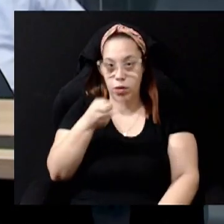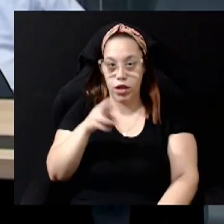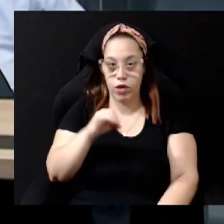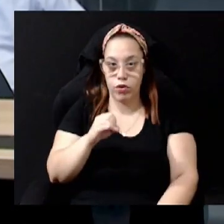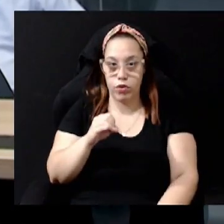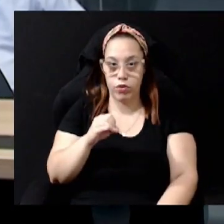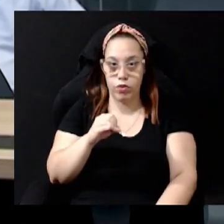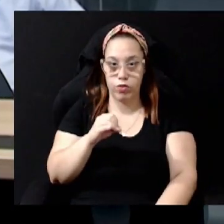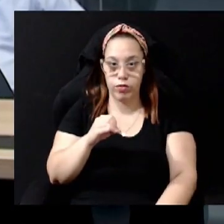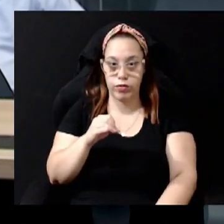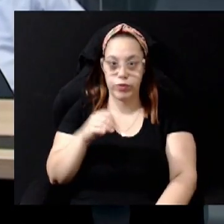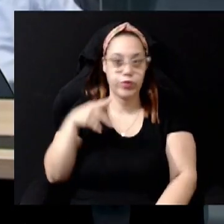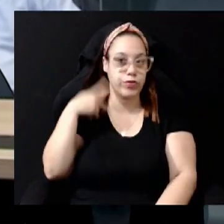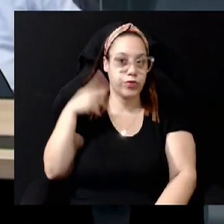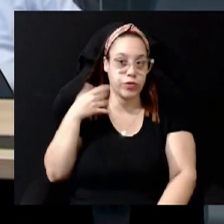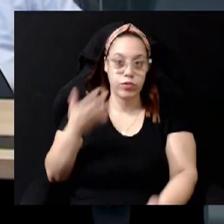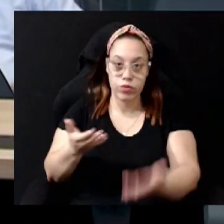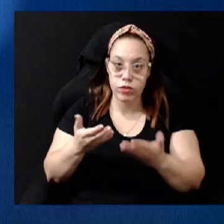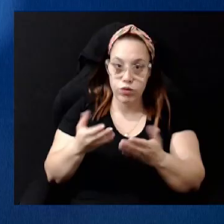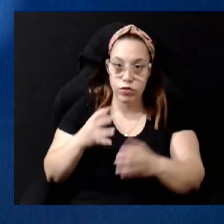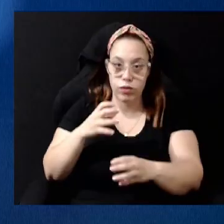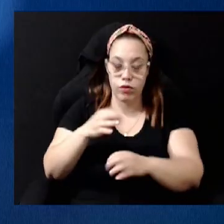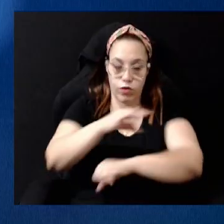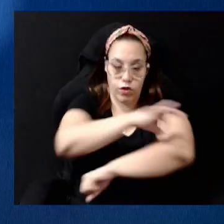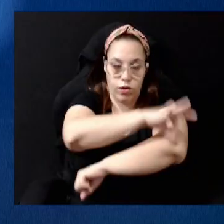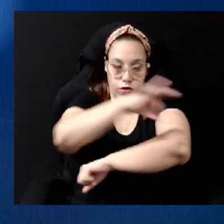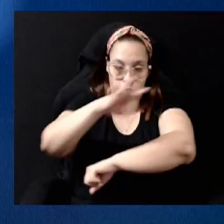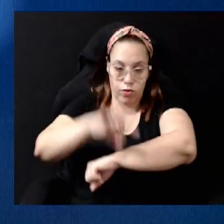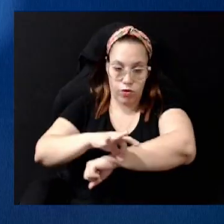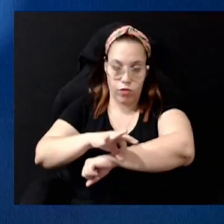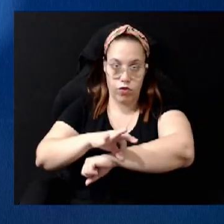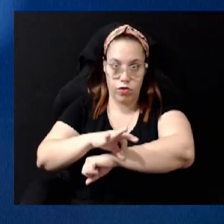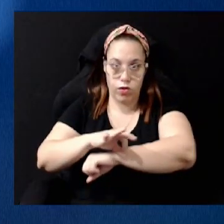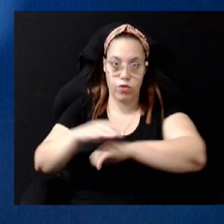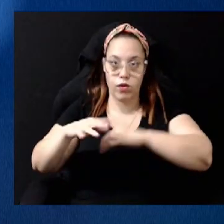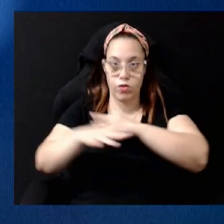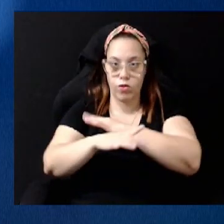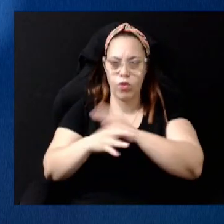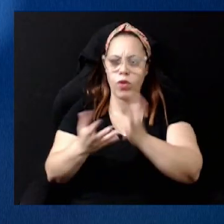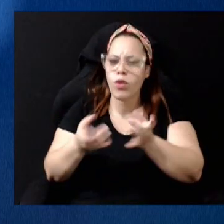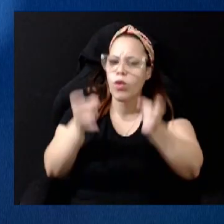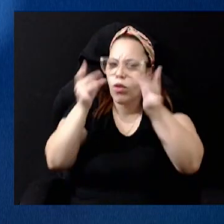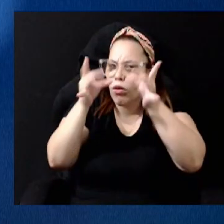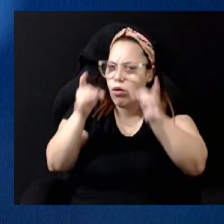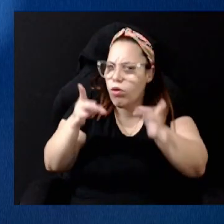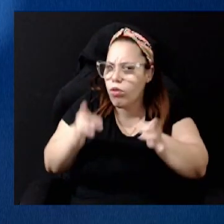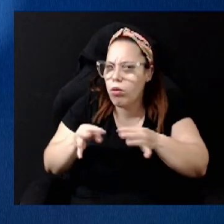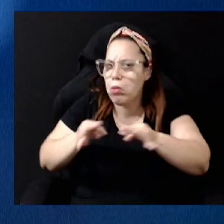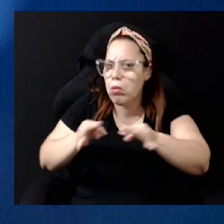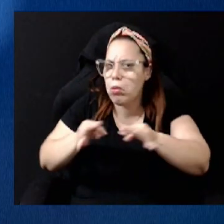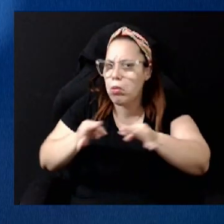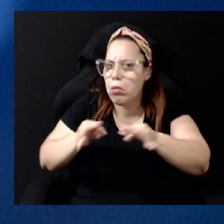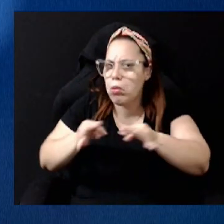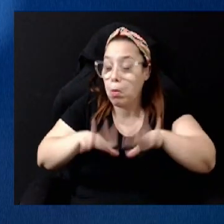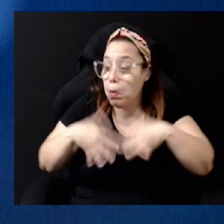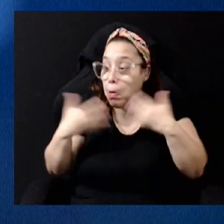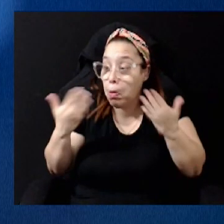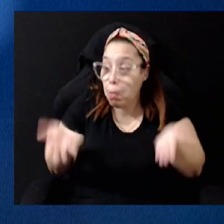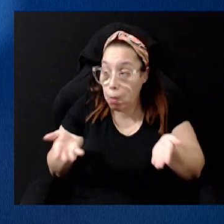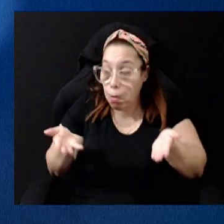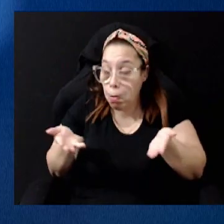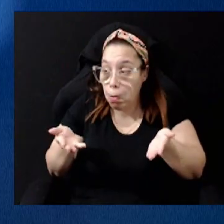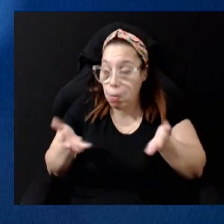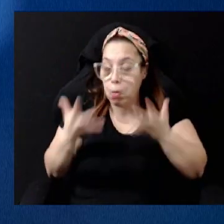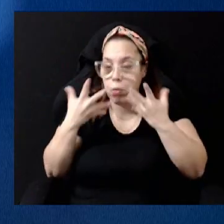que é formado em arquitetura e urbanismo, quer saber todos os detalhes técnicos e quais medidas que serão adotadas